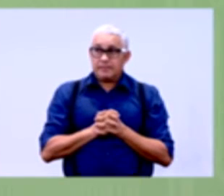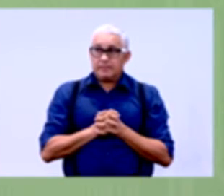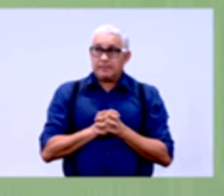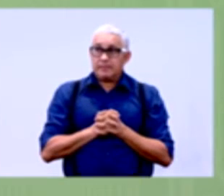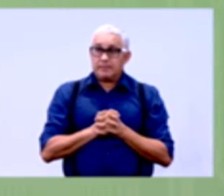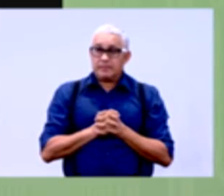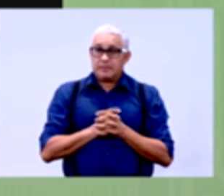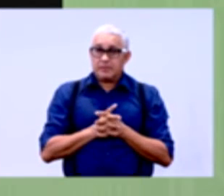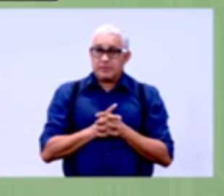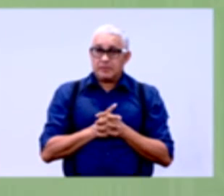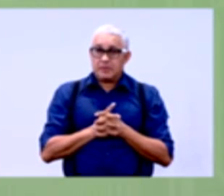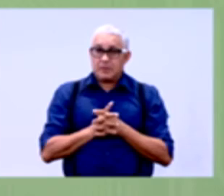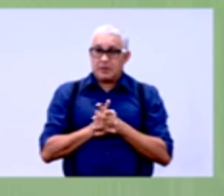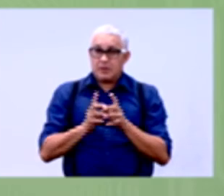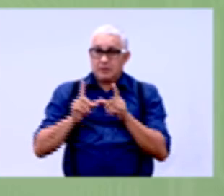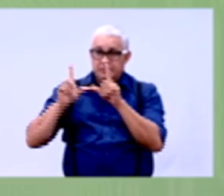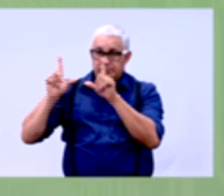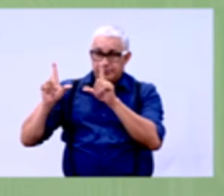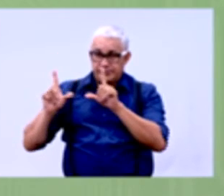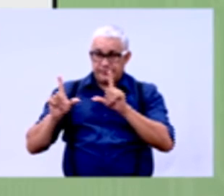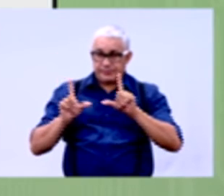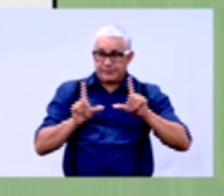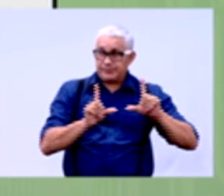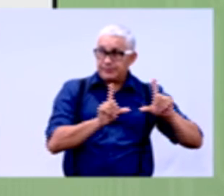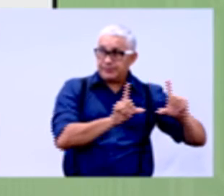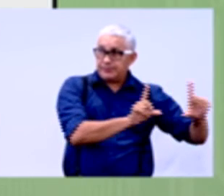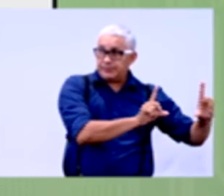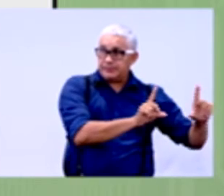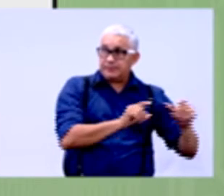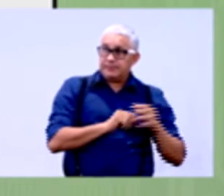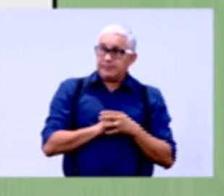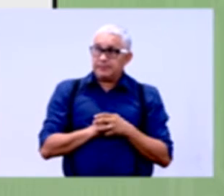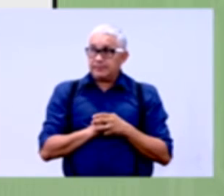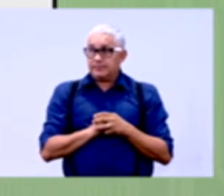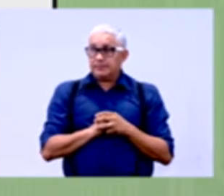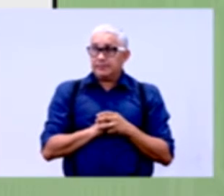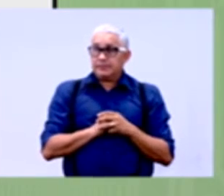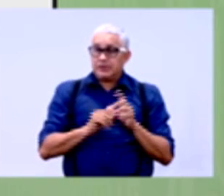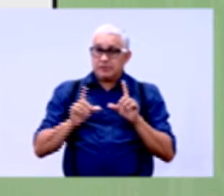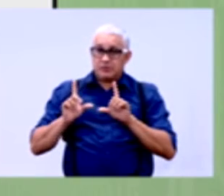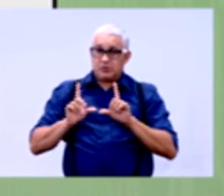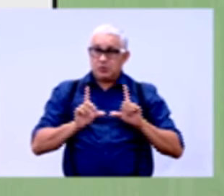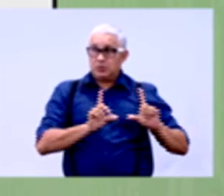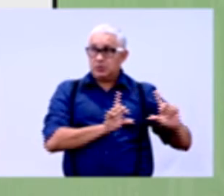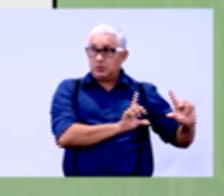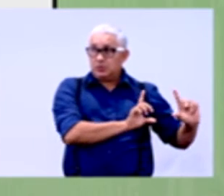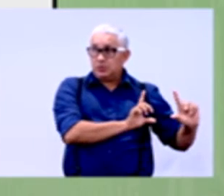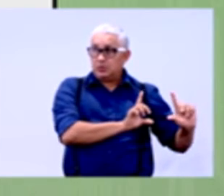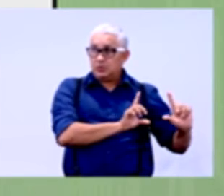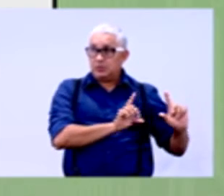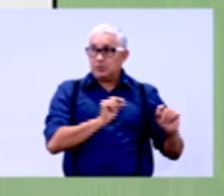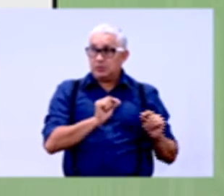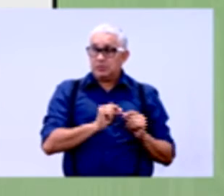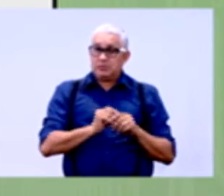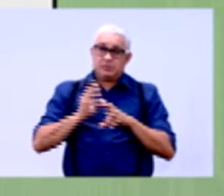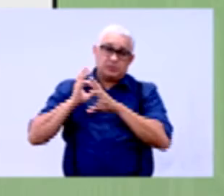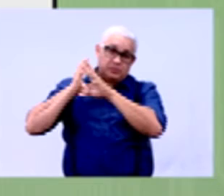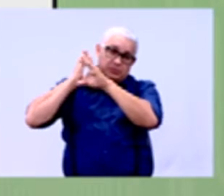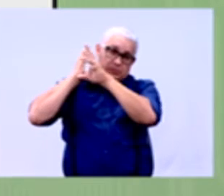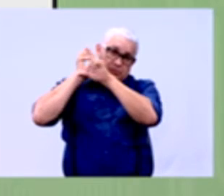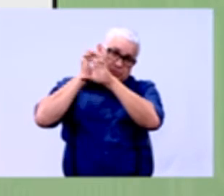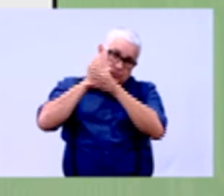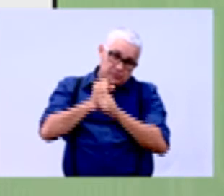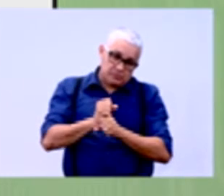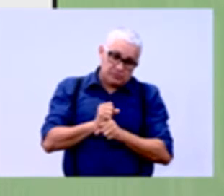vamos voltar um pouquinho aqui no nosso diagrama de sequência para recapitularmos um pouco,